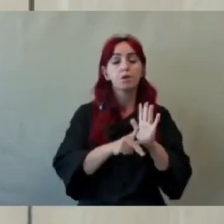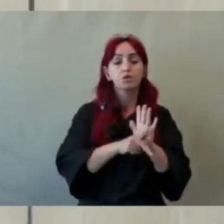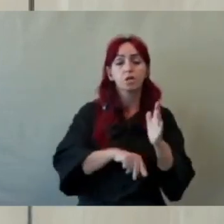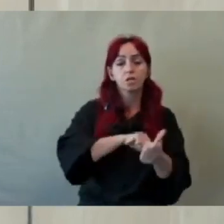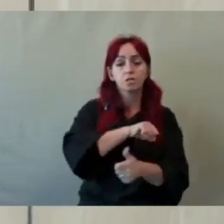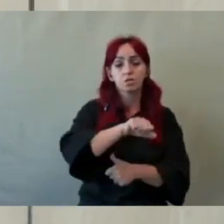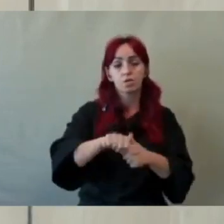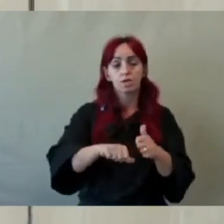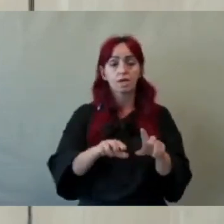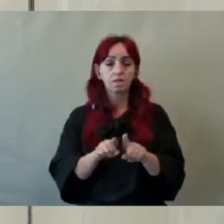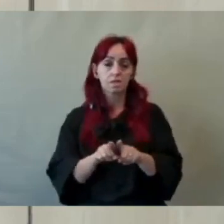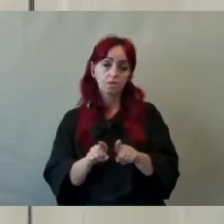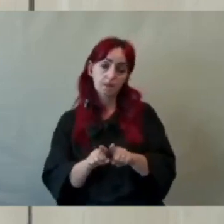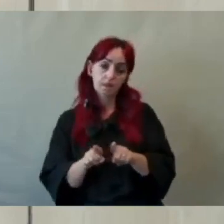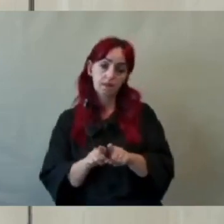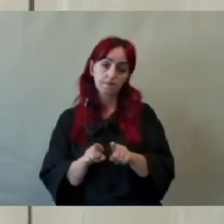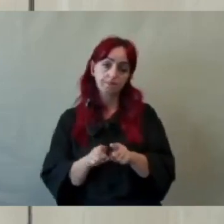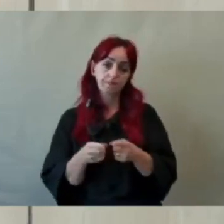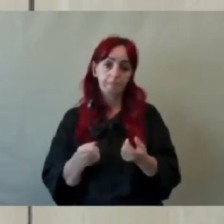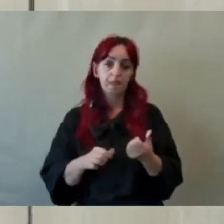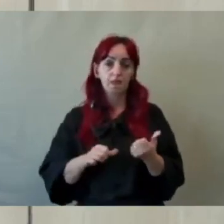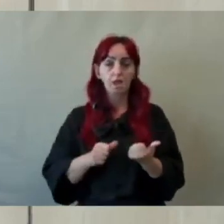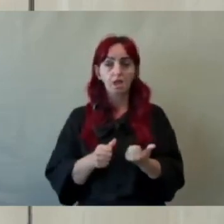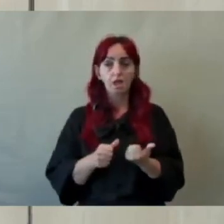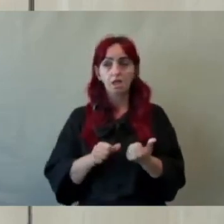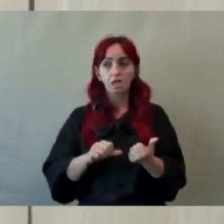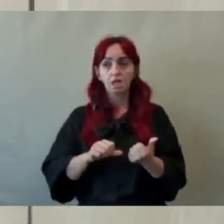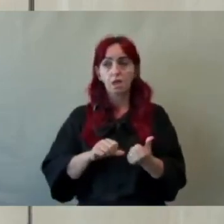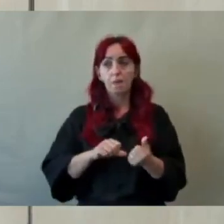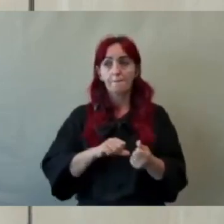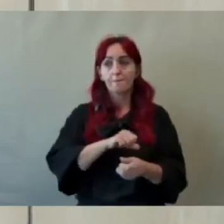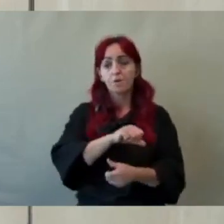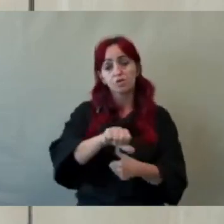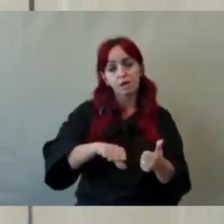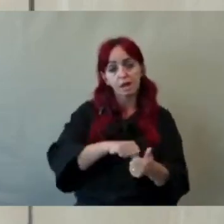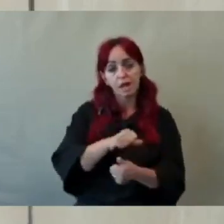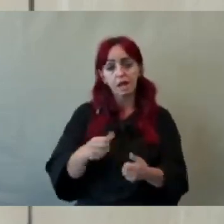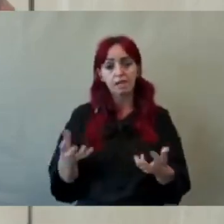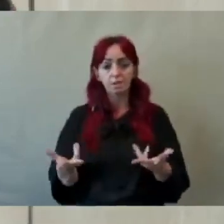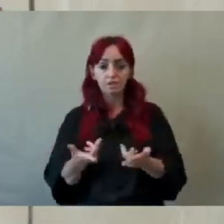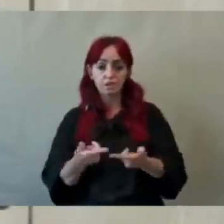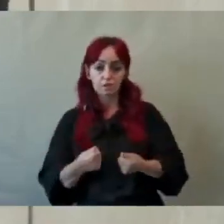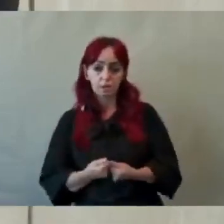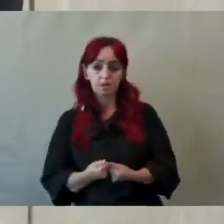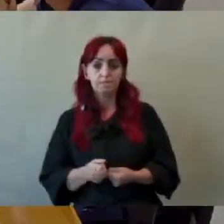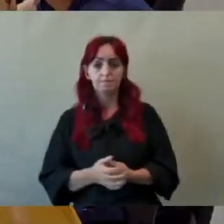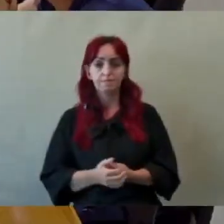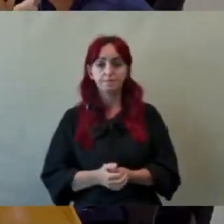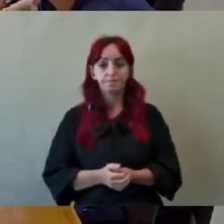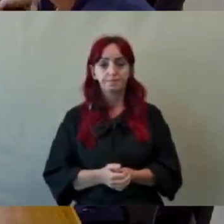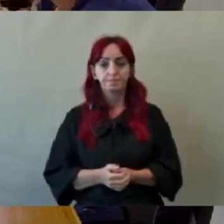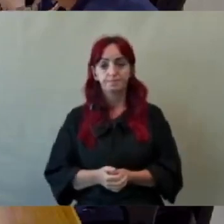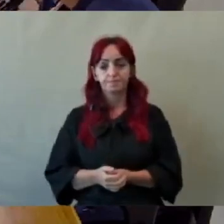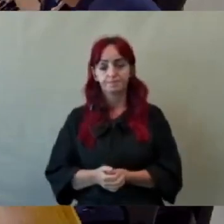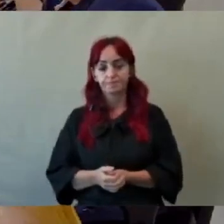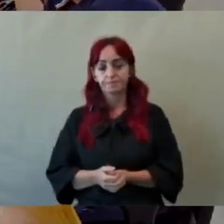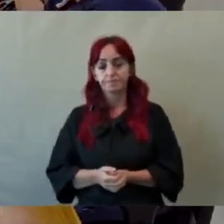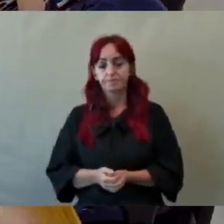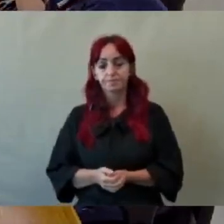caso, serem modificadas, aperfeiçoadas, a gente fica à disposição pelo Sindrede. Obrigado.